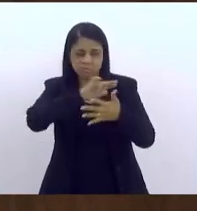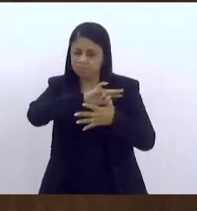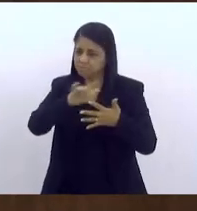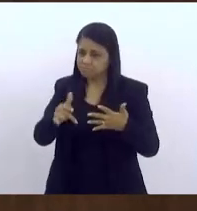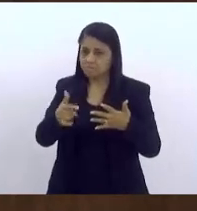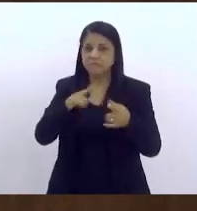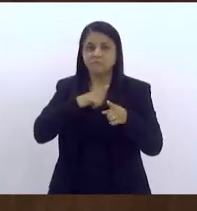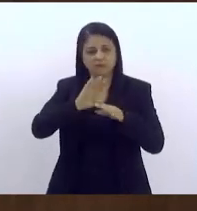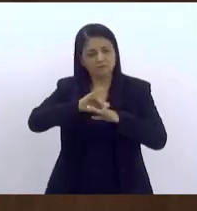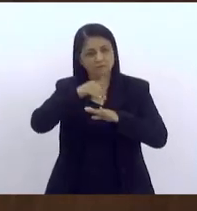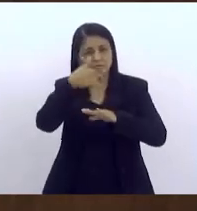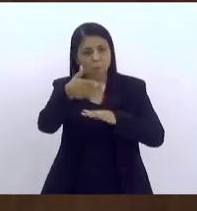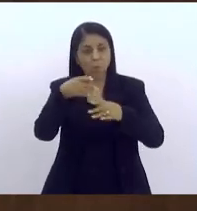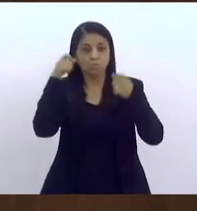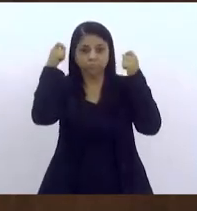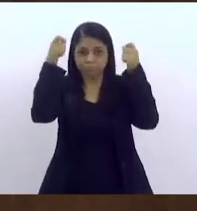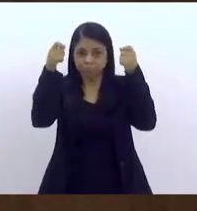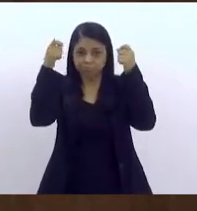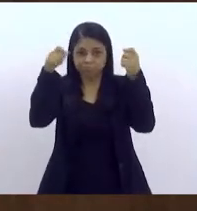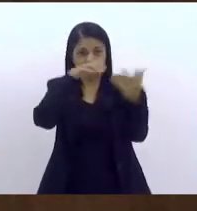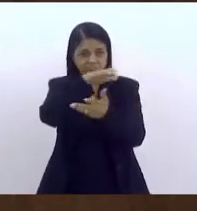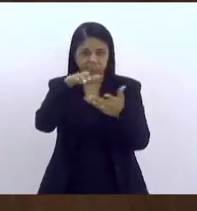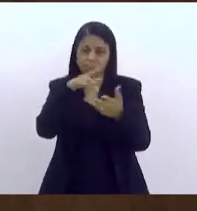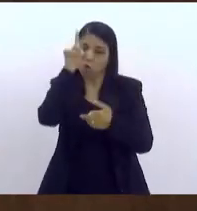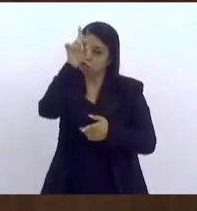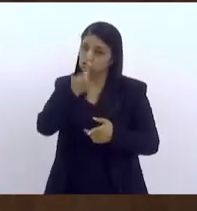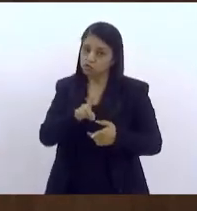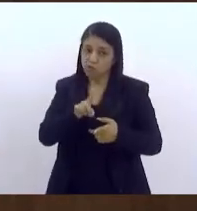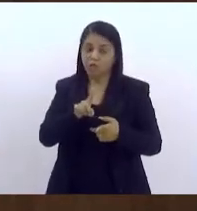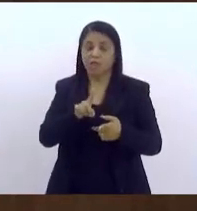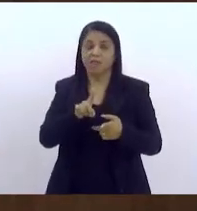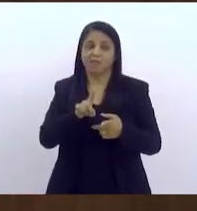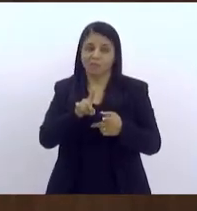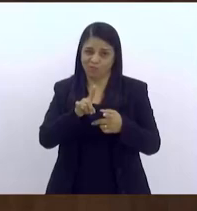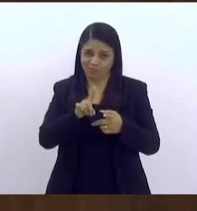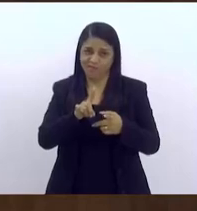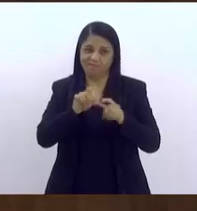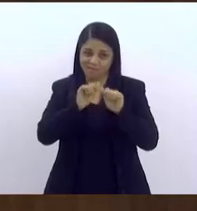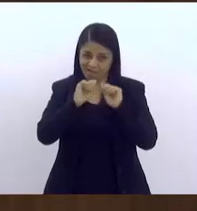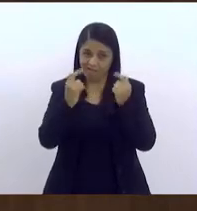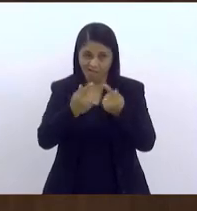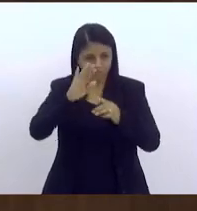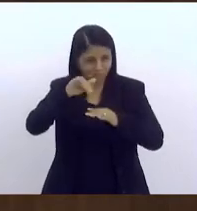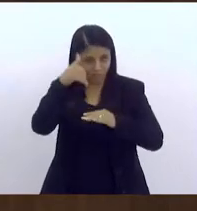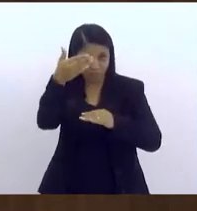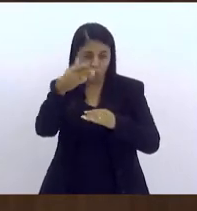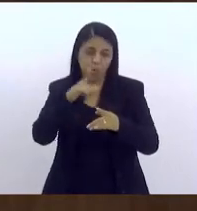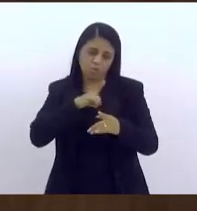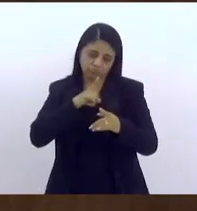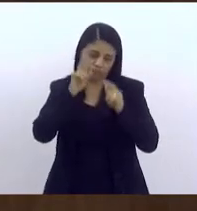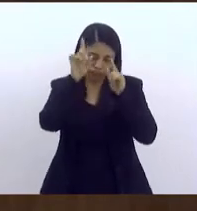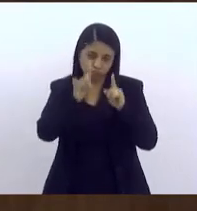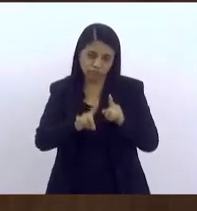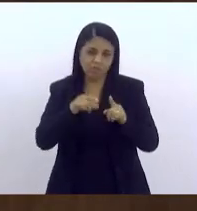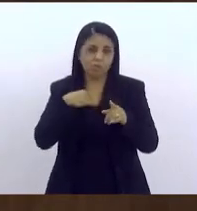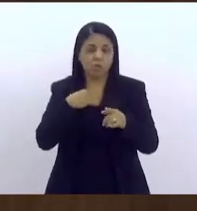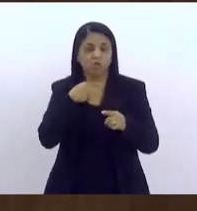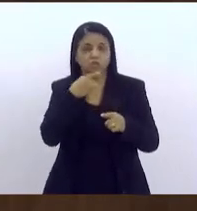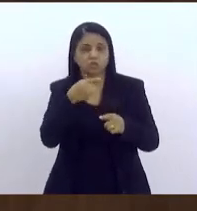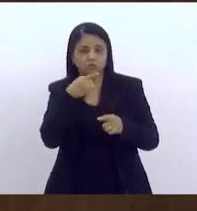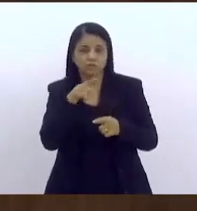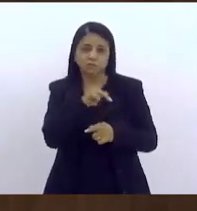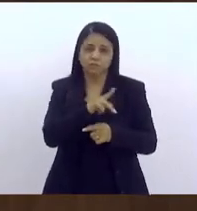lá fora acontece um protesto e é o direito de todos de protestar Mas eu também preciso dizer que eu não tenho dúvida nenhuma de que se fossem